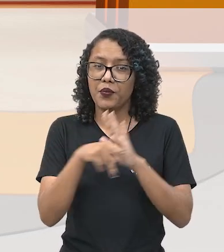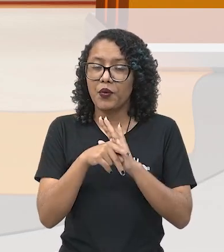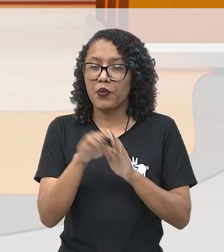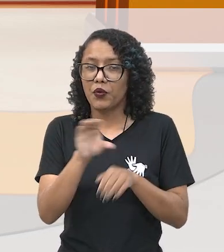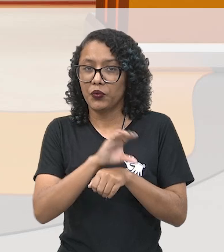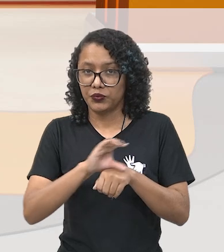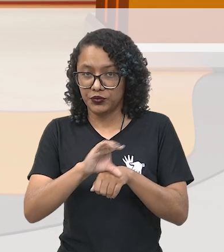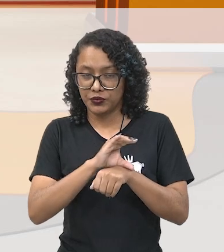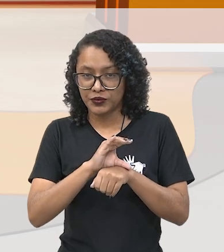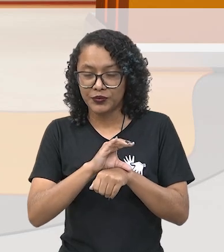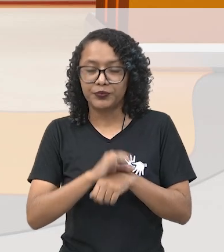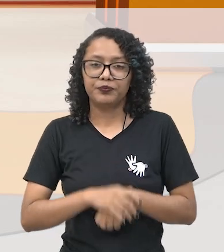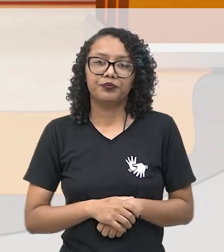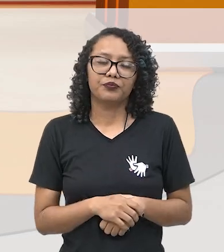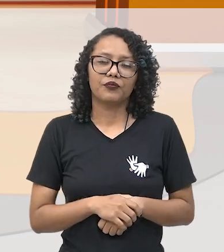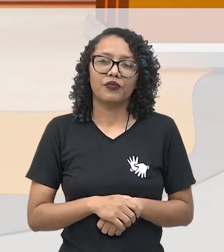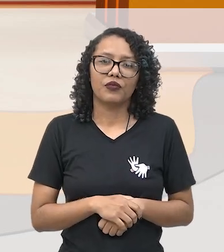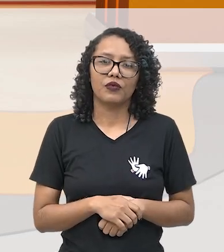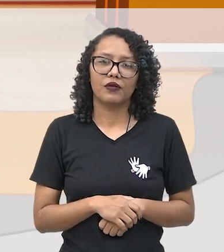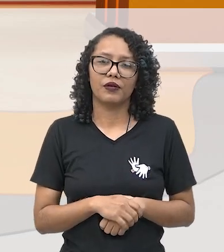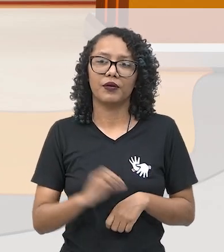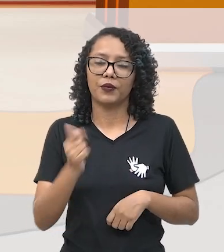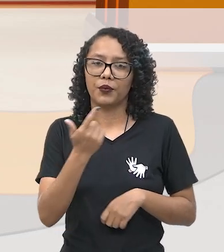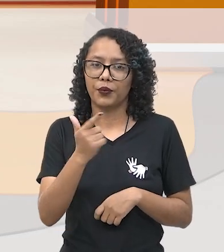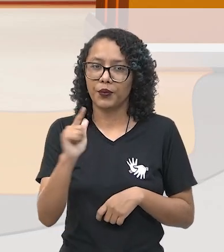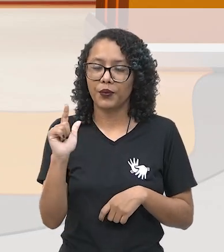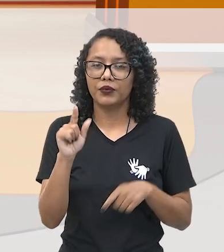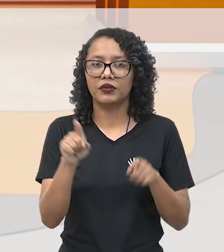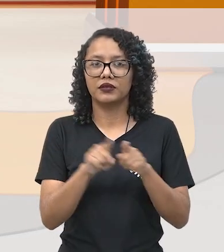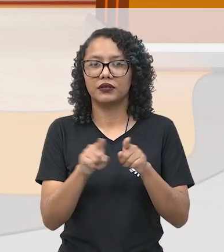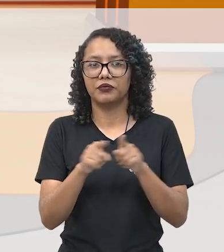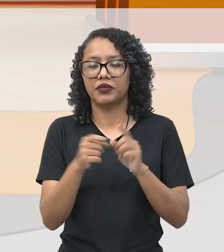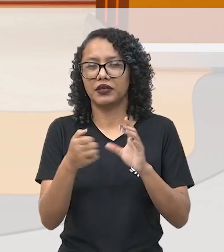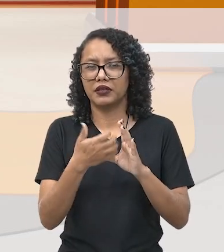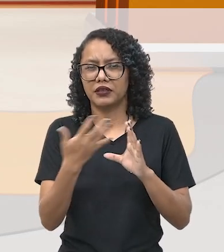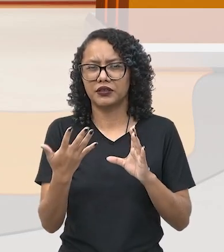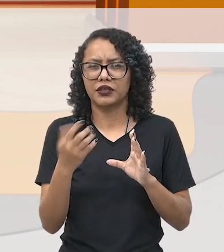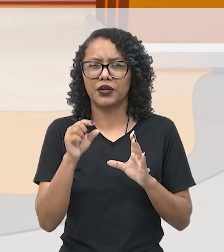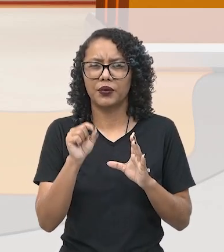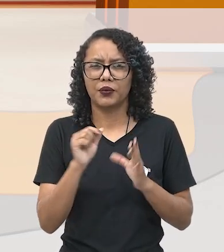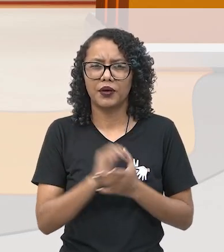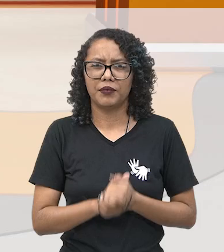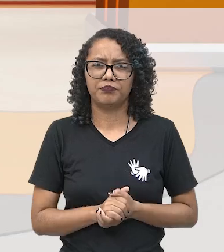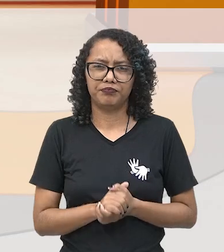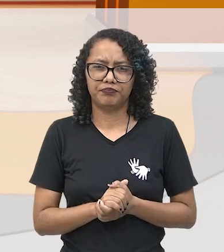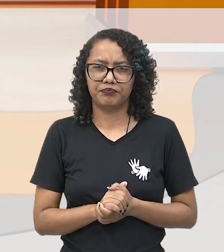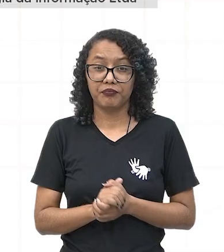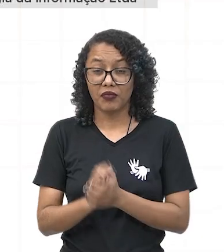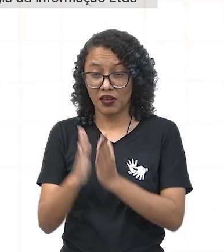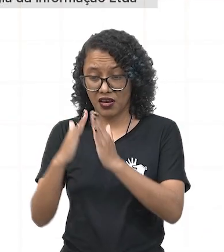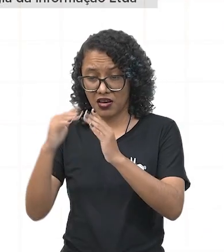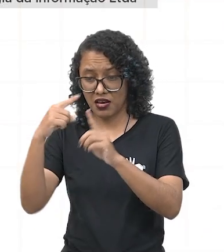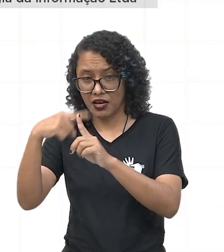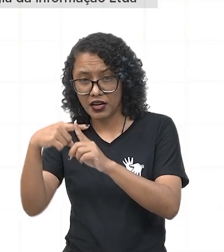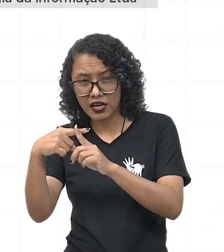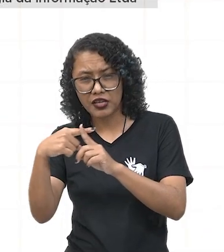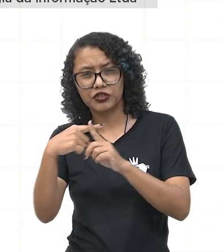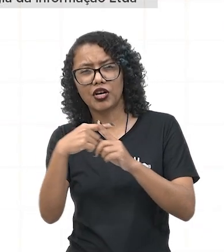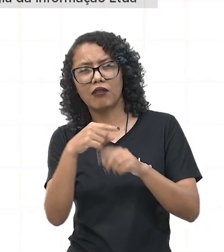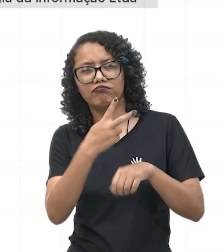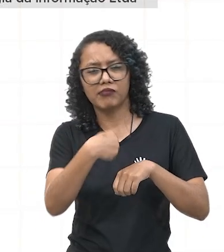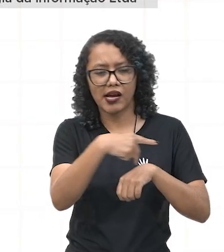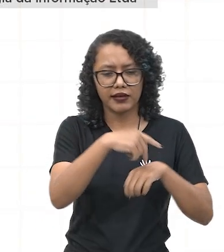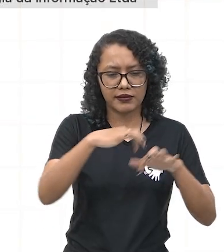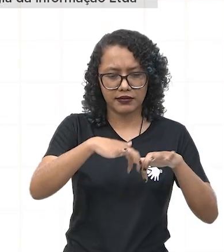Constituição. Outra situação que nós verificaremos é justamente a separação entre igreja e Estado. Olhem só o que